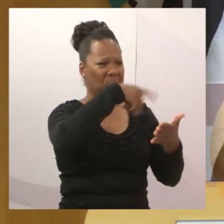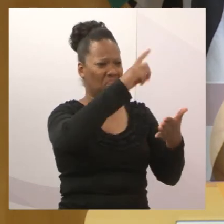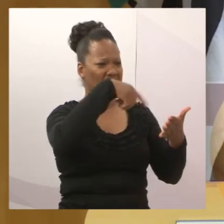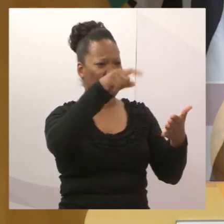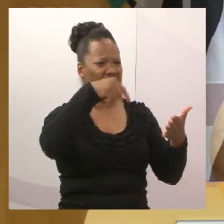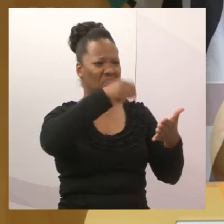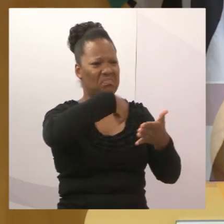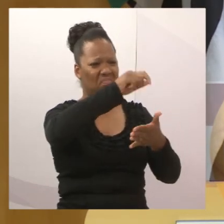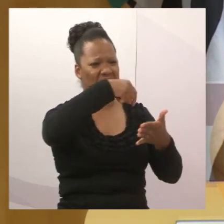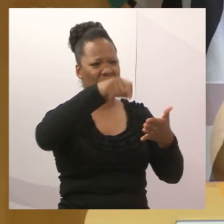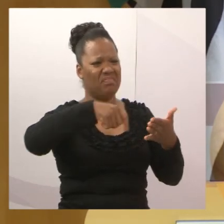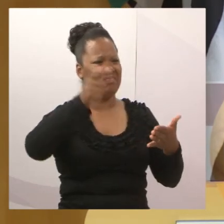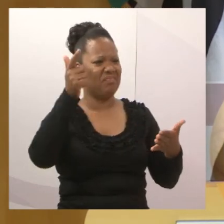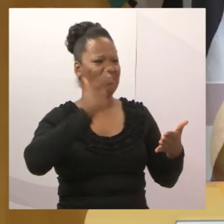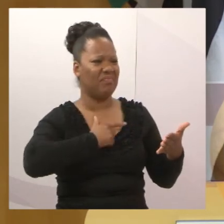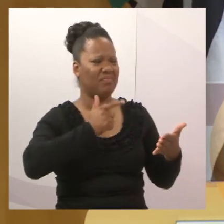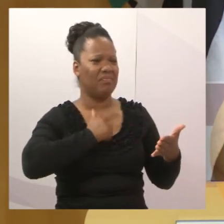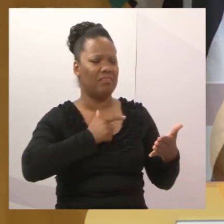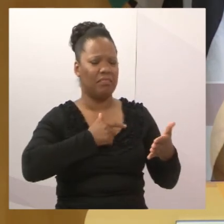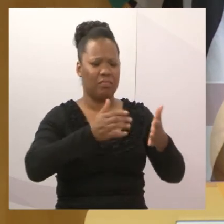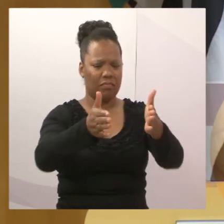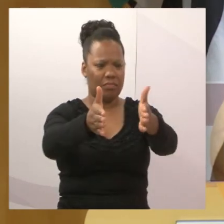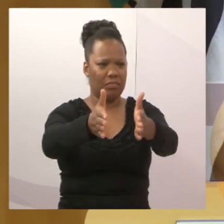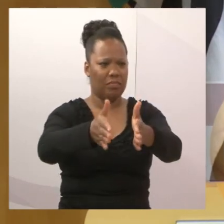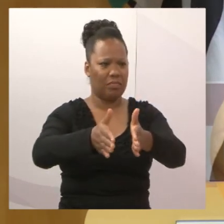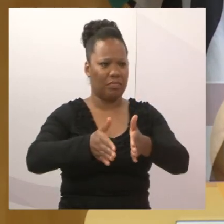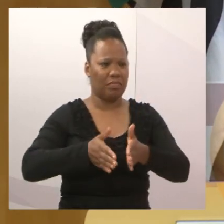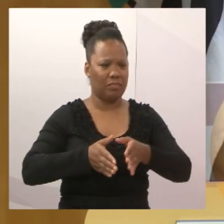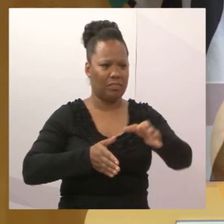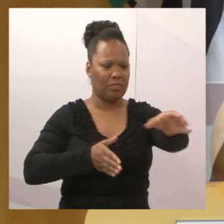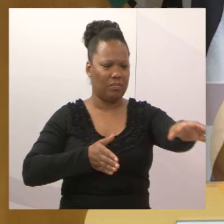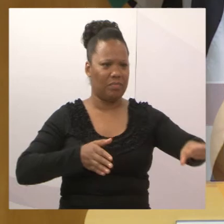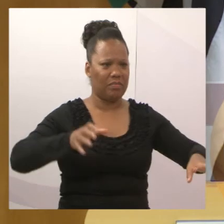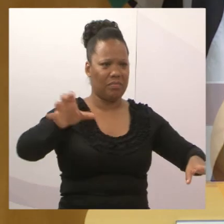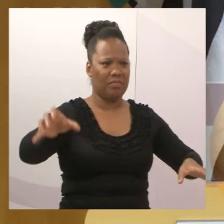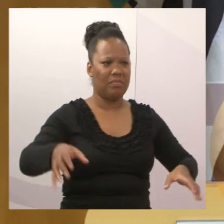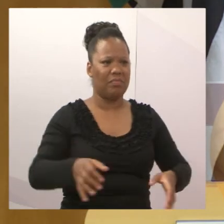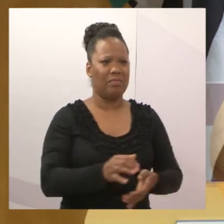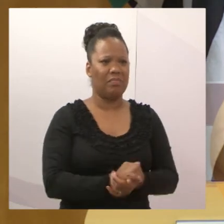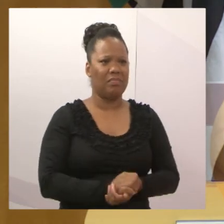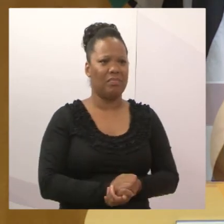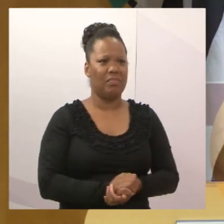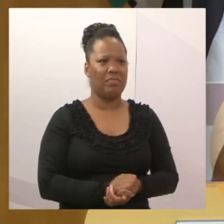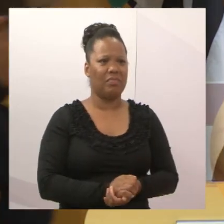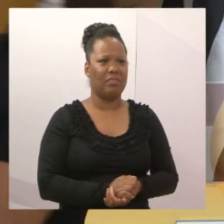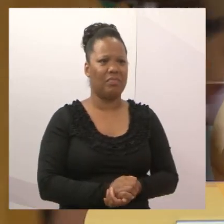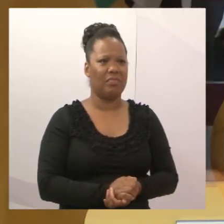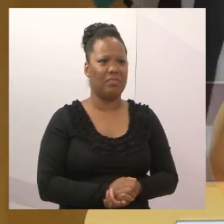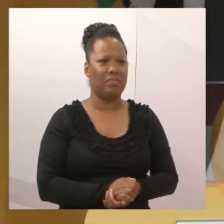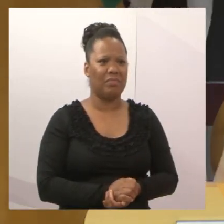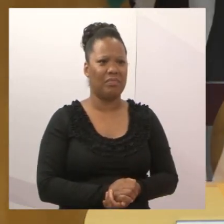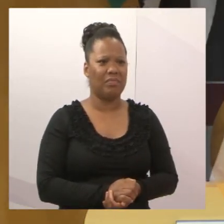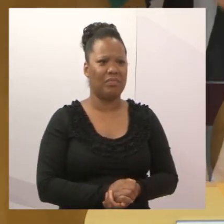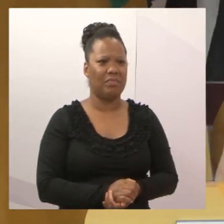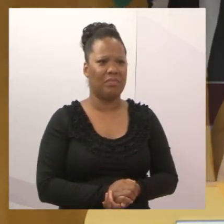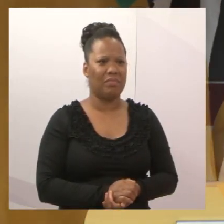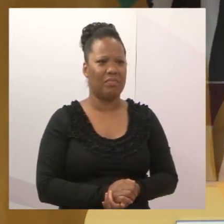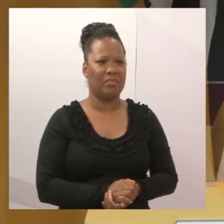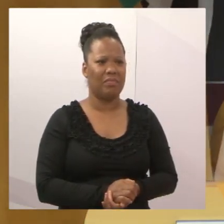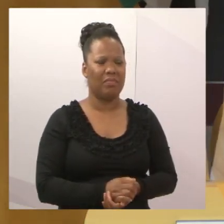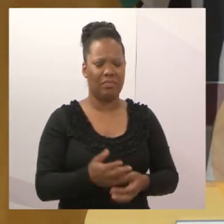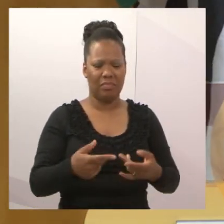pichada. E no canteiro central, restos dos destroços da nave-mãe